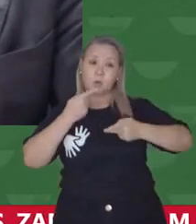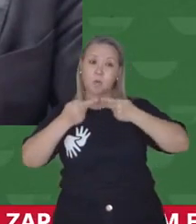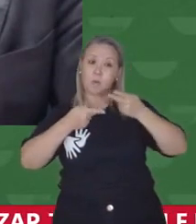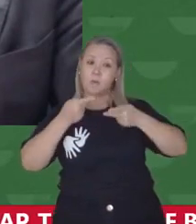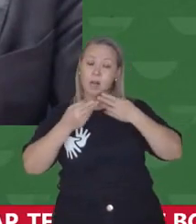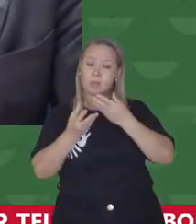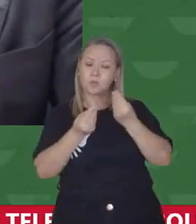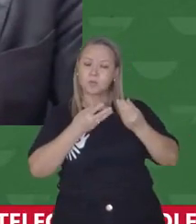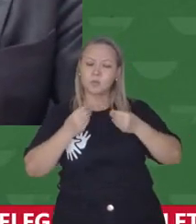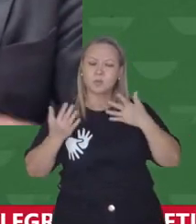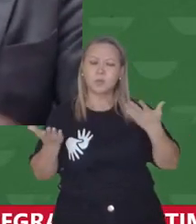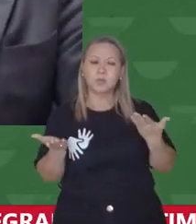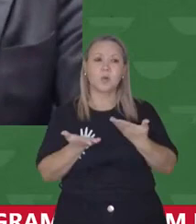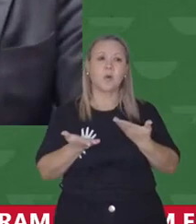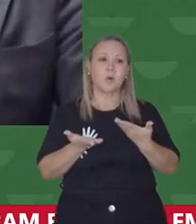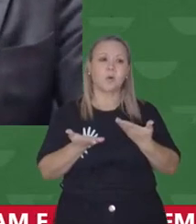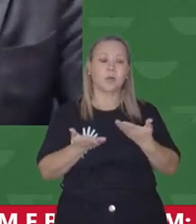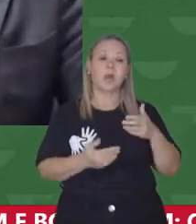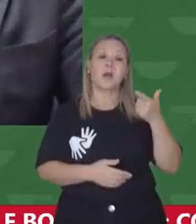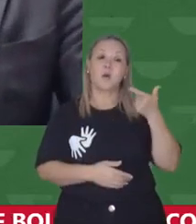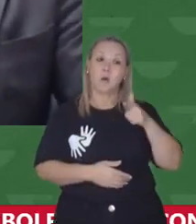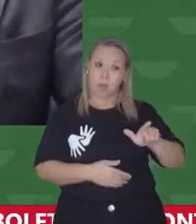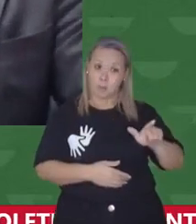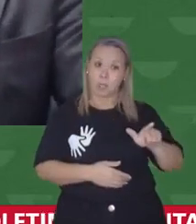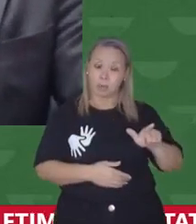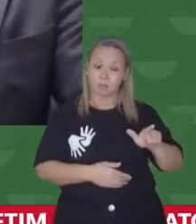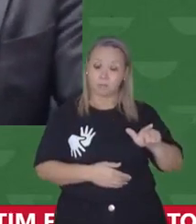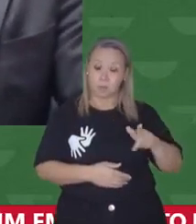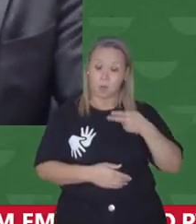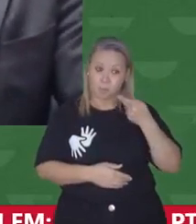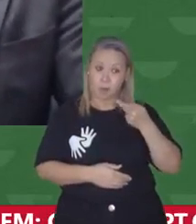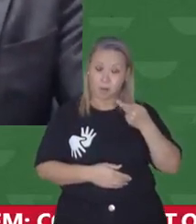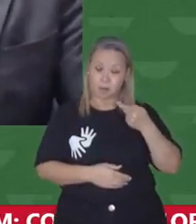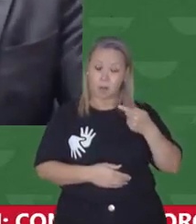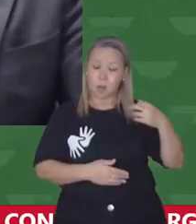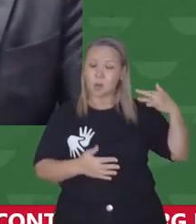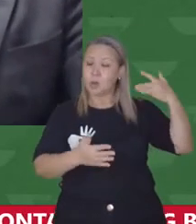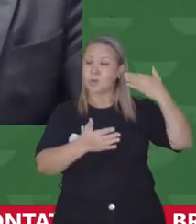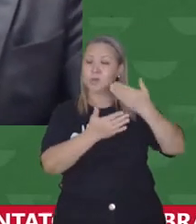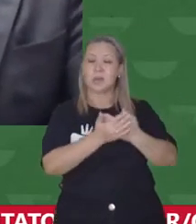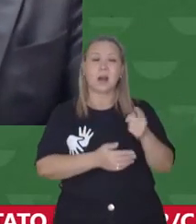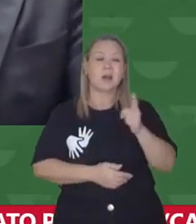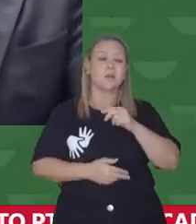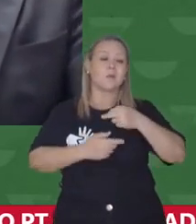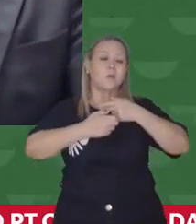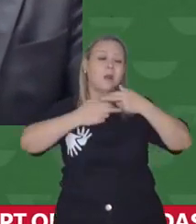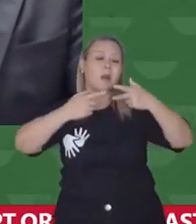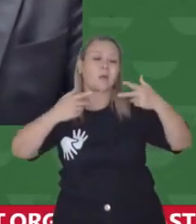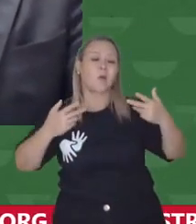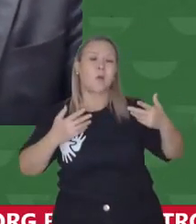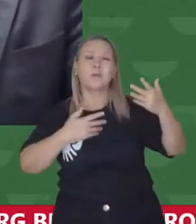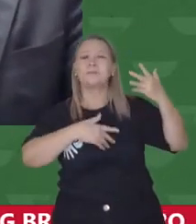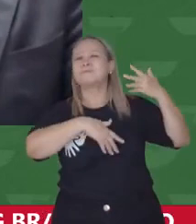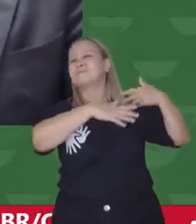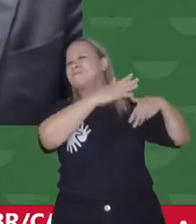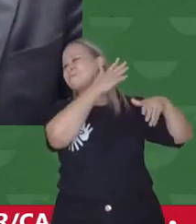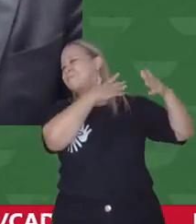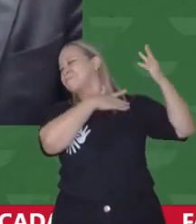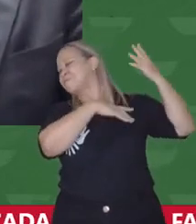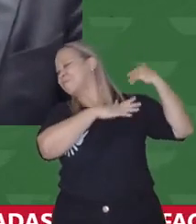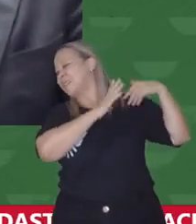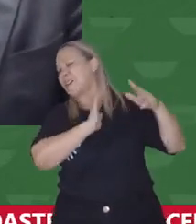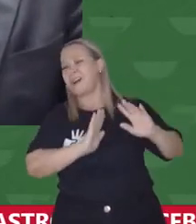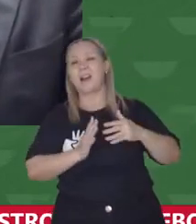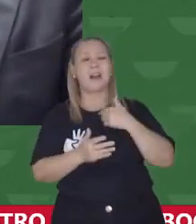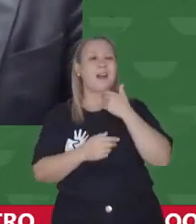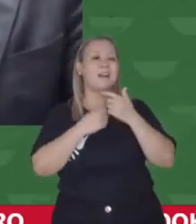hoje, e eu repito aqui, é que o nosso legado não é uma coisa que ficou lá atrás e ninguém